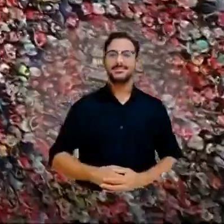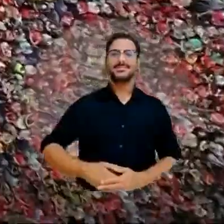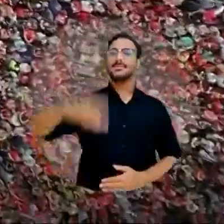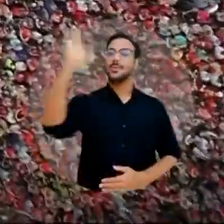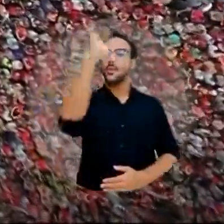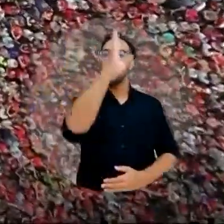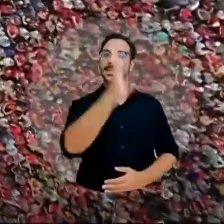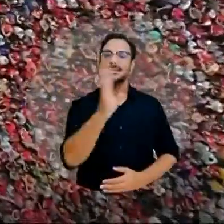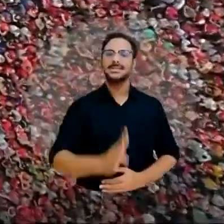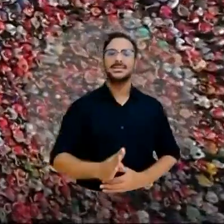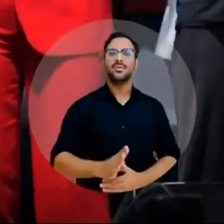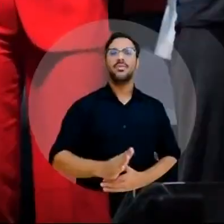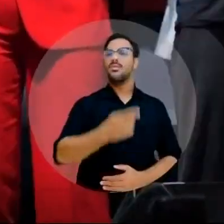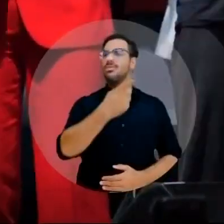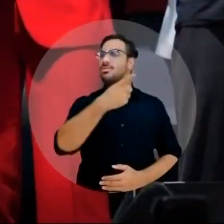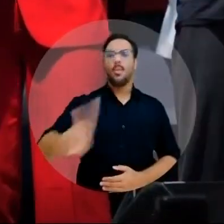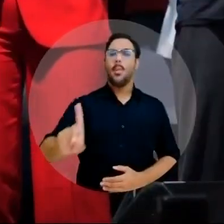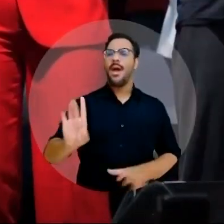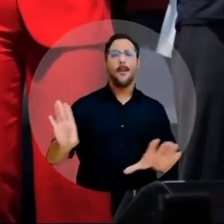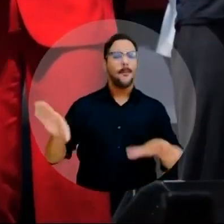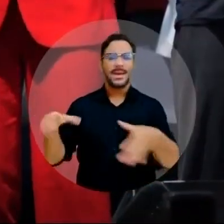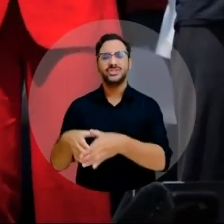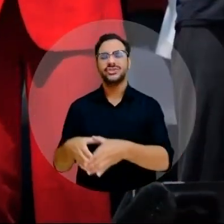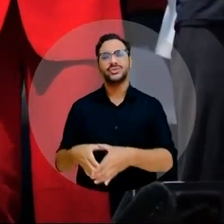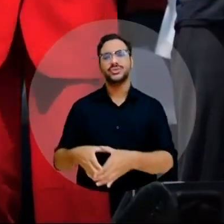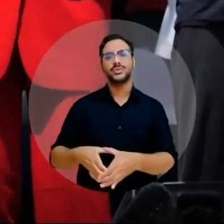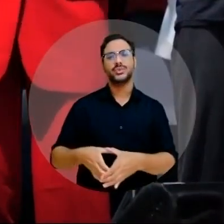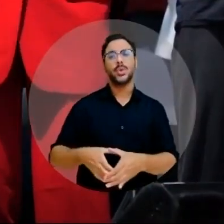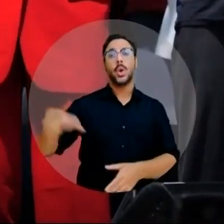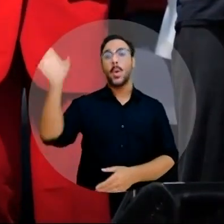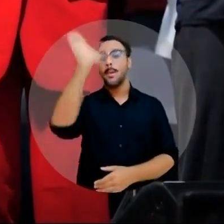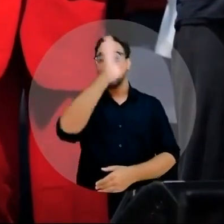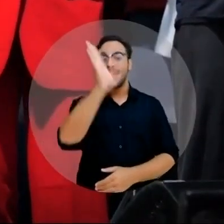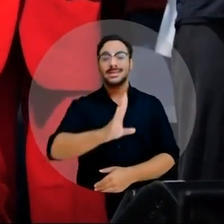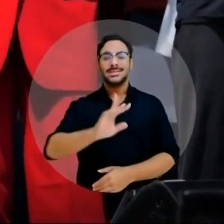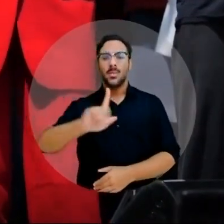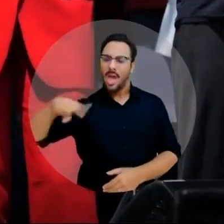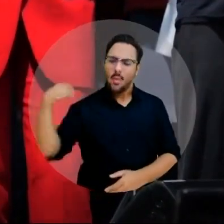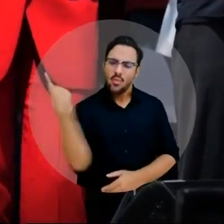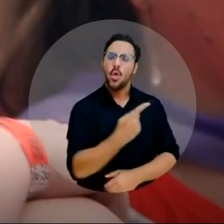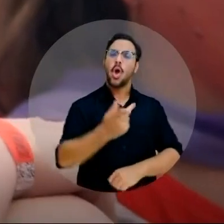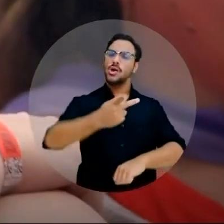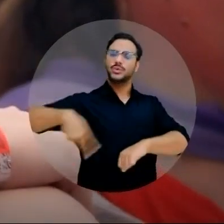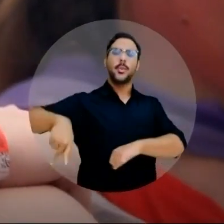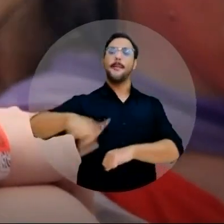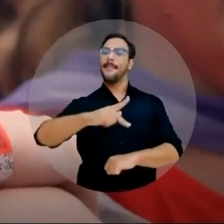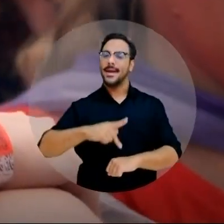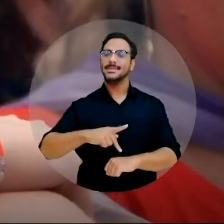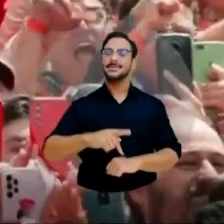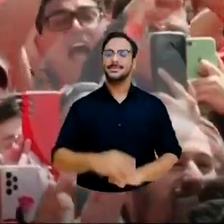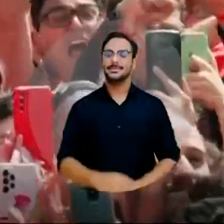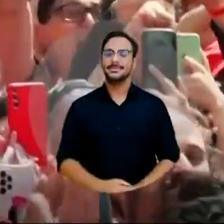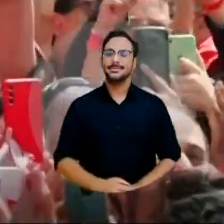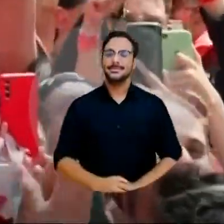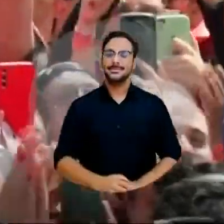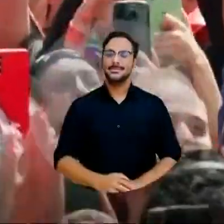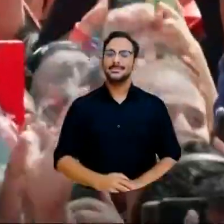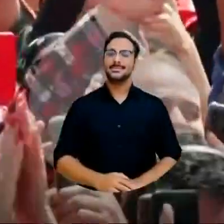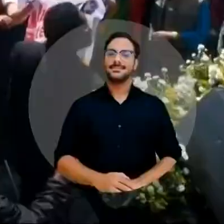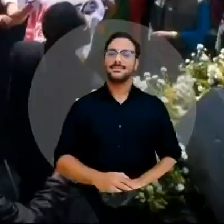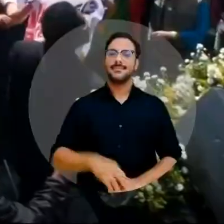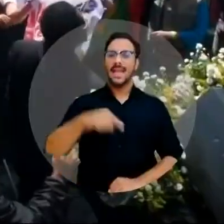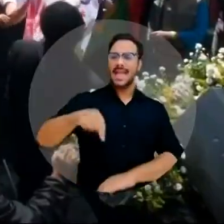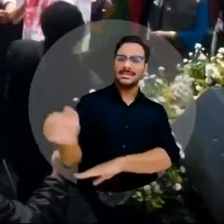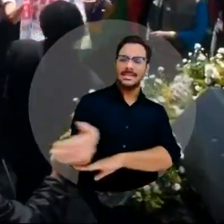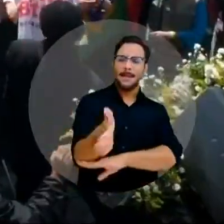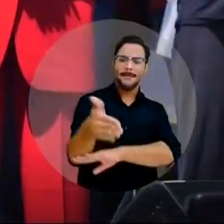O Brasil não é partido. O Brasil é o nosso país.